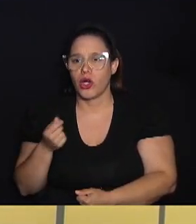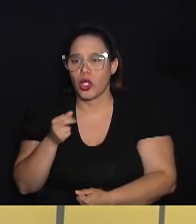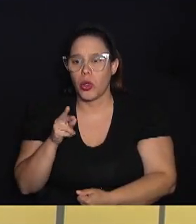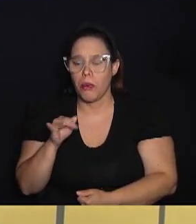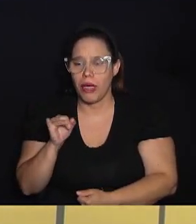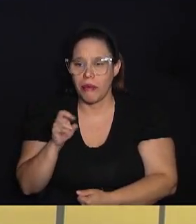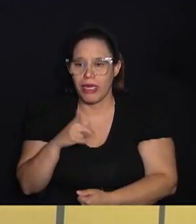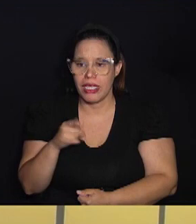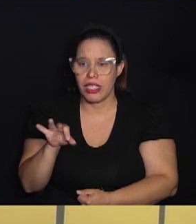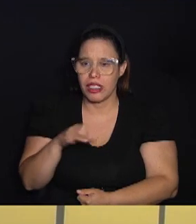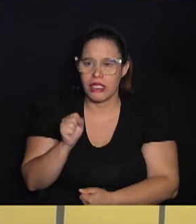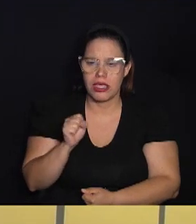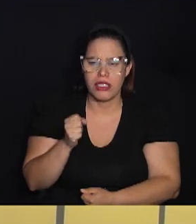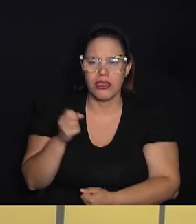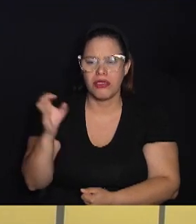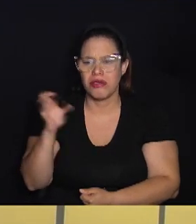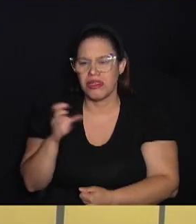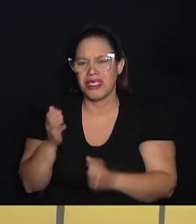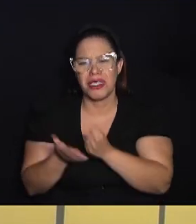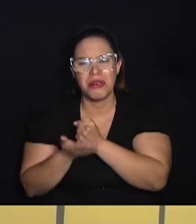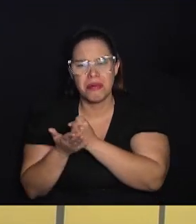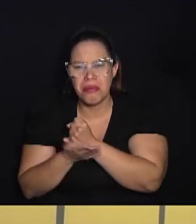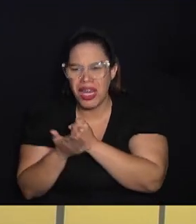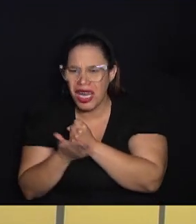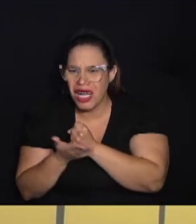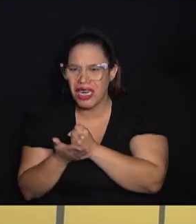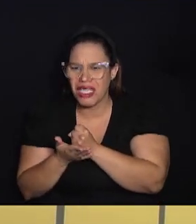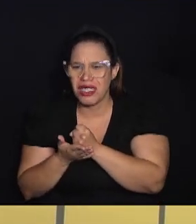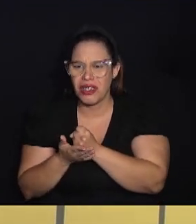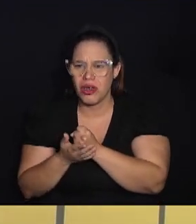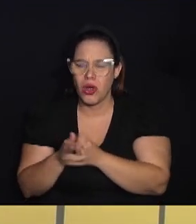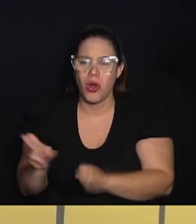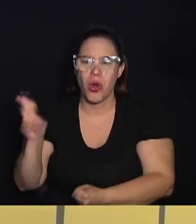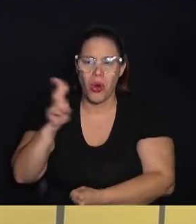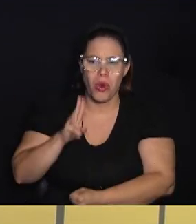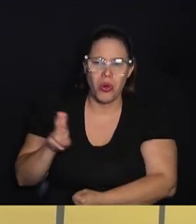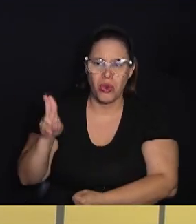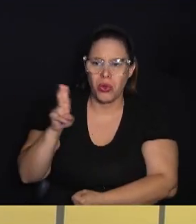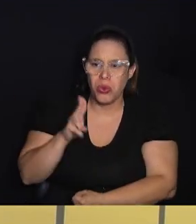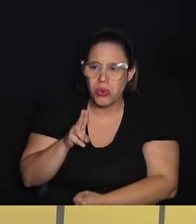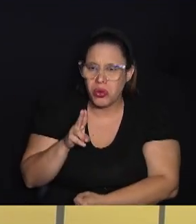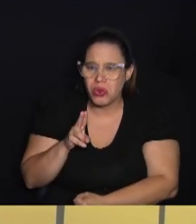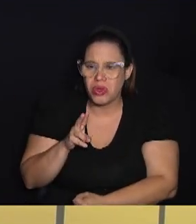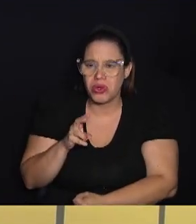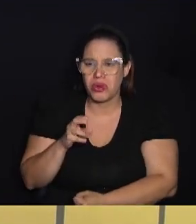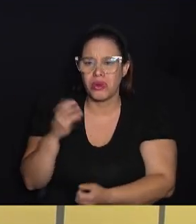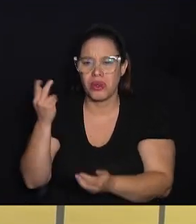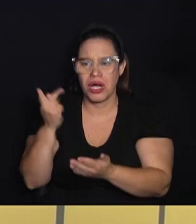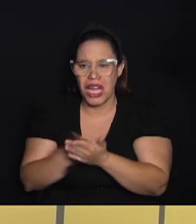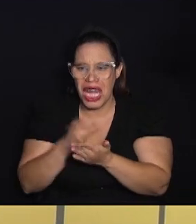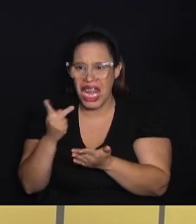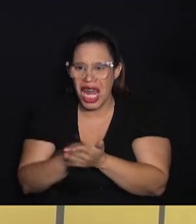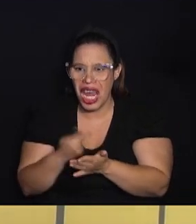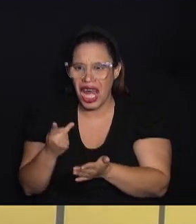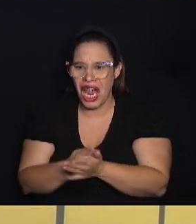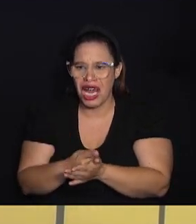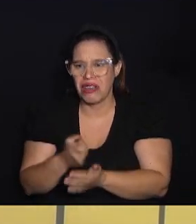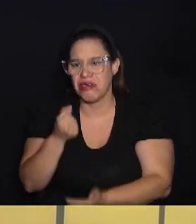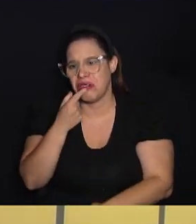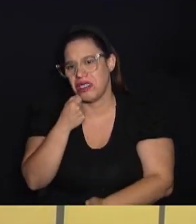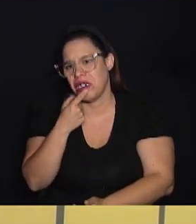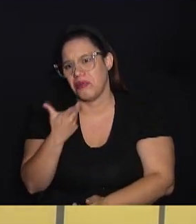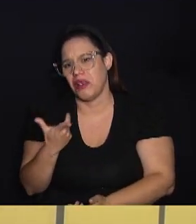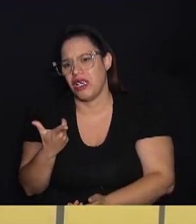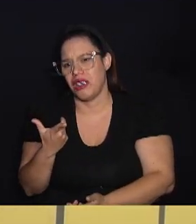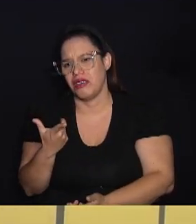sem evidência científica nenhuma um uso irracional de fitoterápico que não tá nem ancorado numa prática